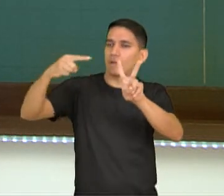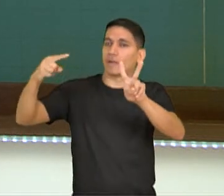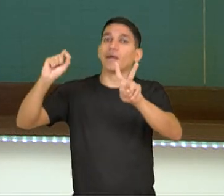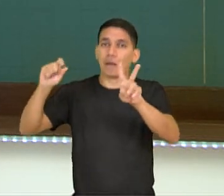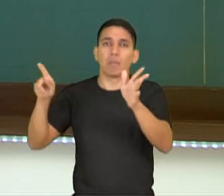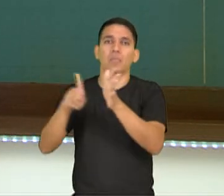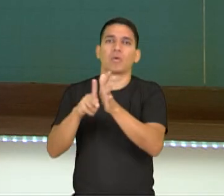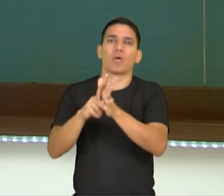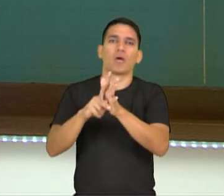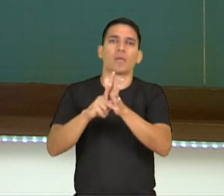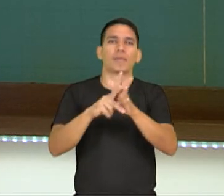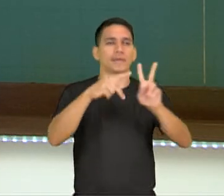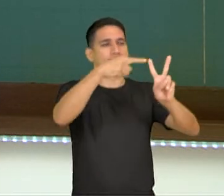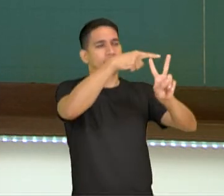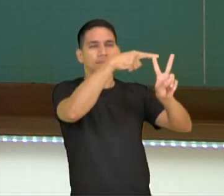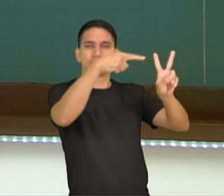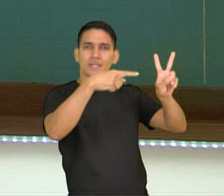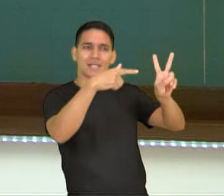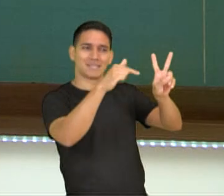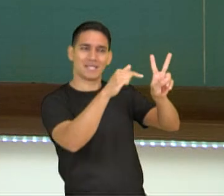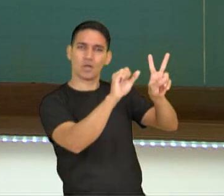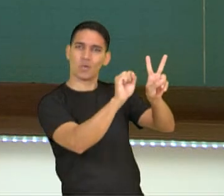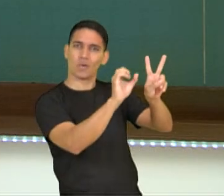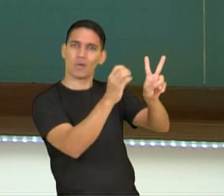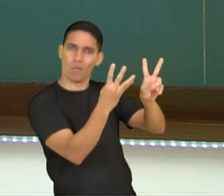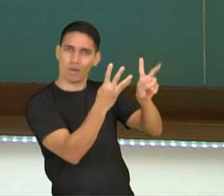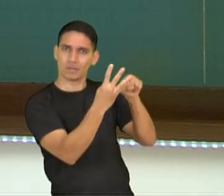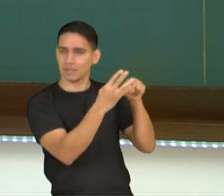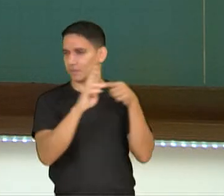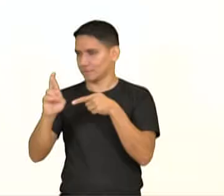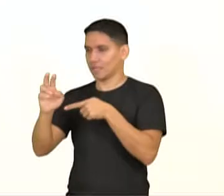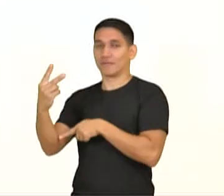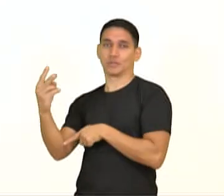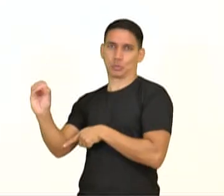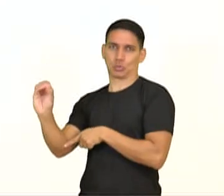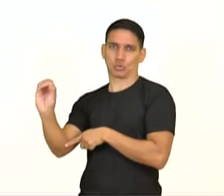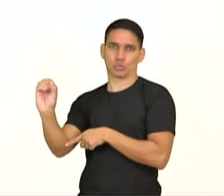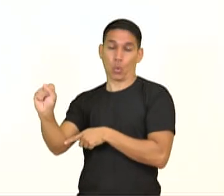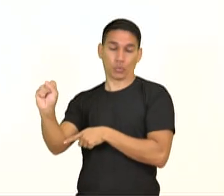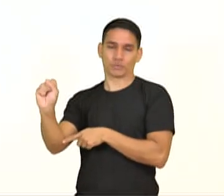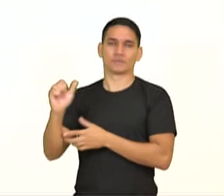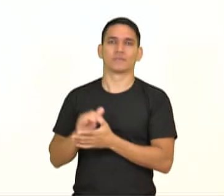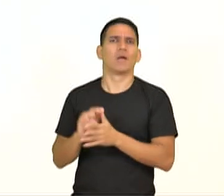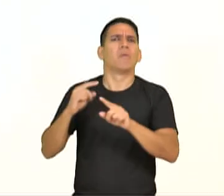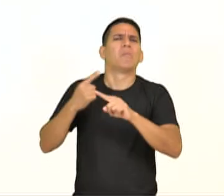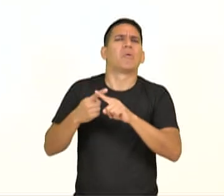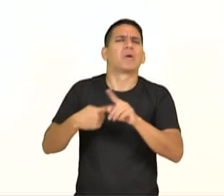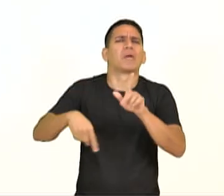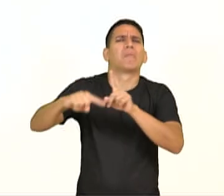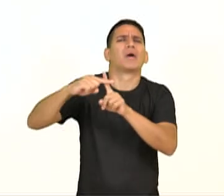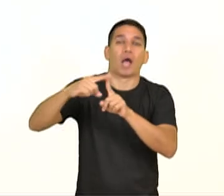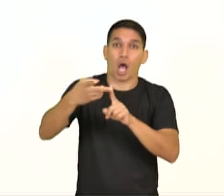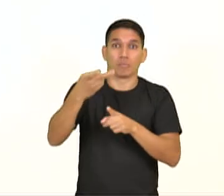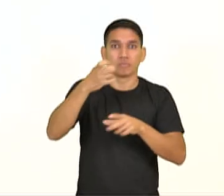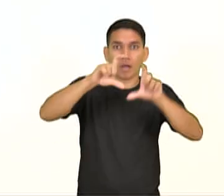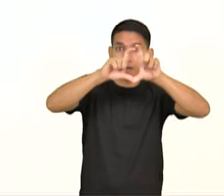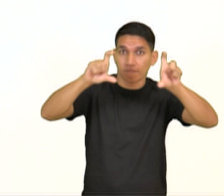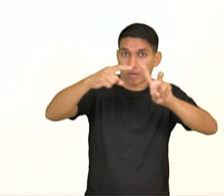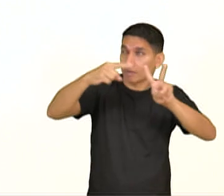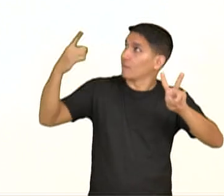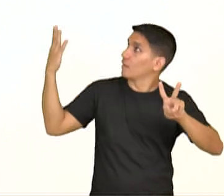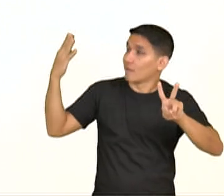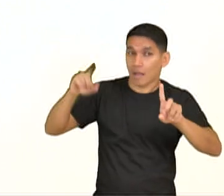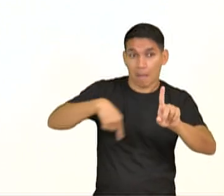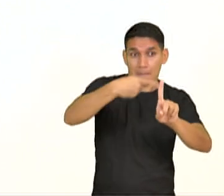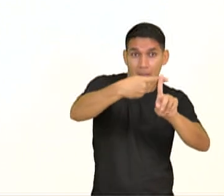é exatamente a raiz quadrada de 784. E por que o mais? Observe que na fórmula nós temos mais ou menos. Nós